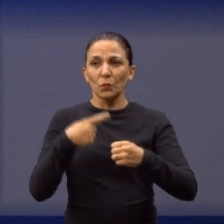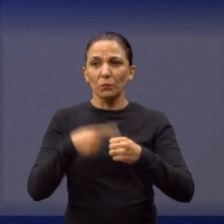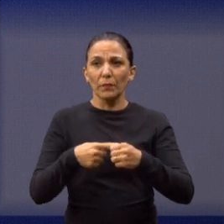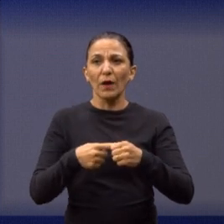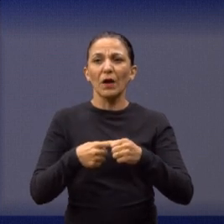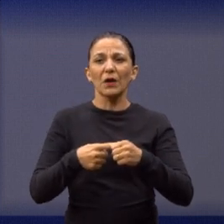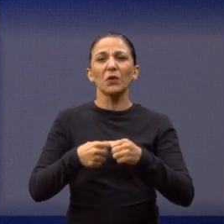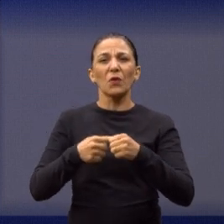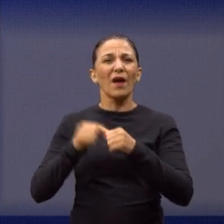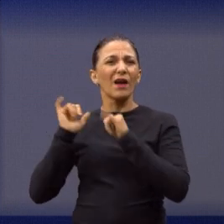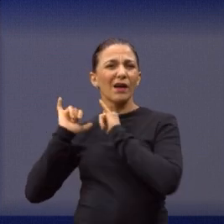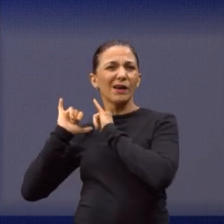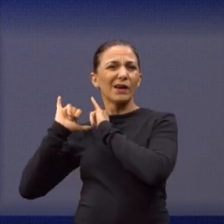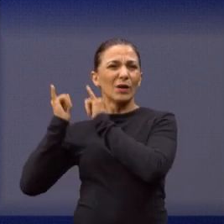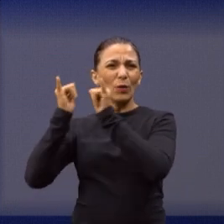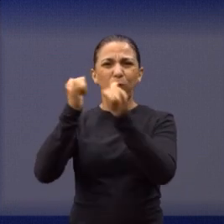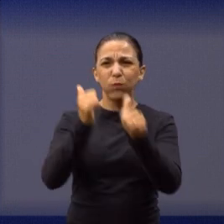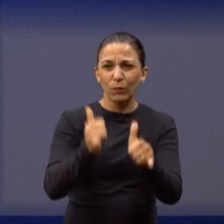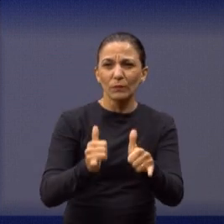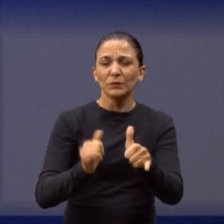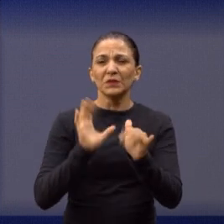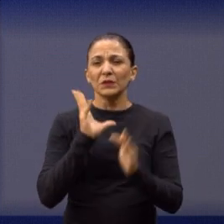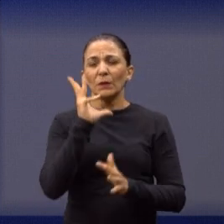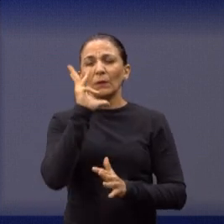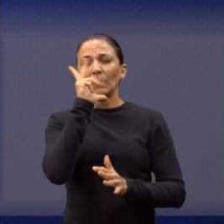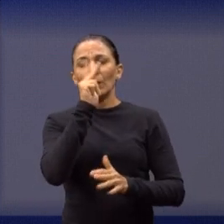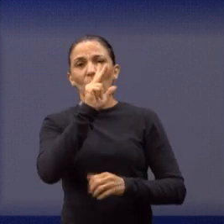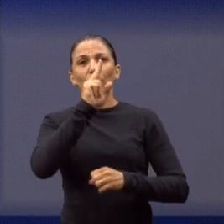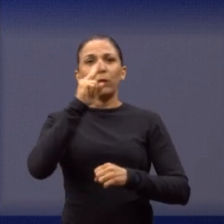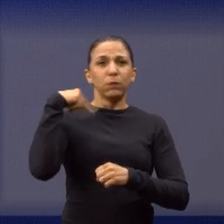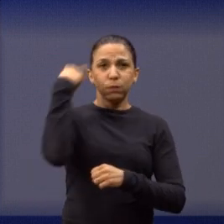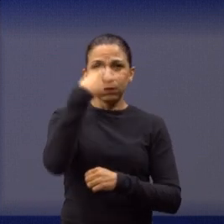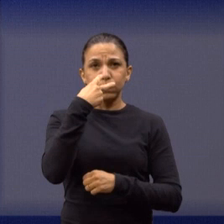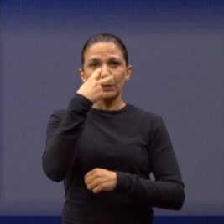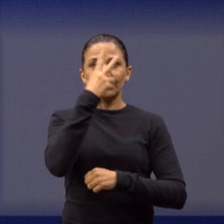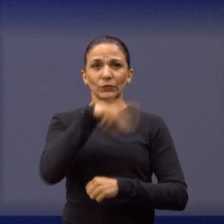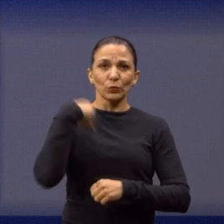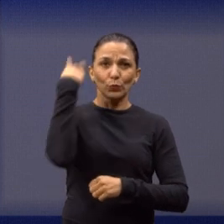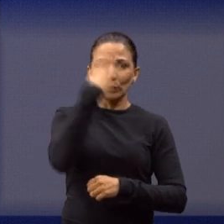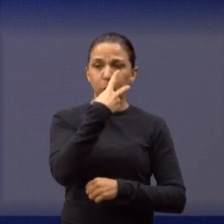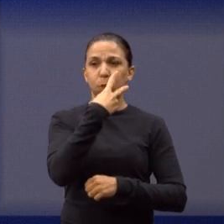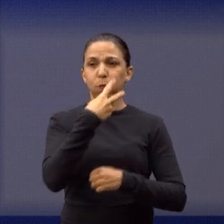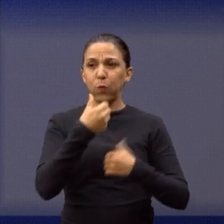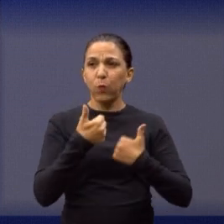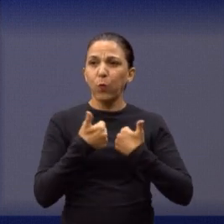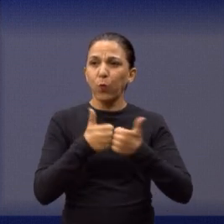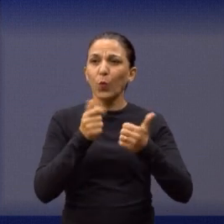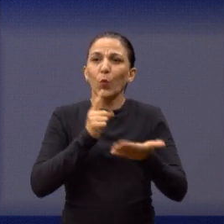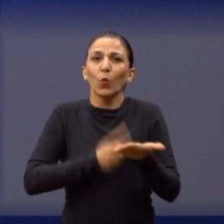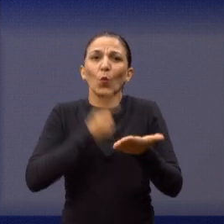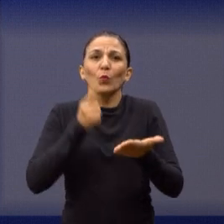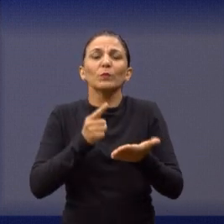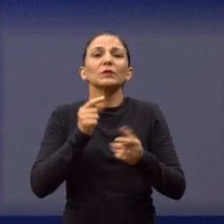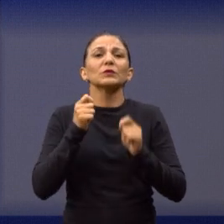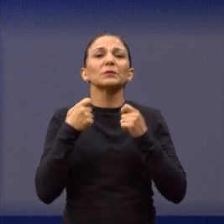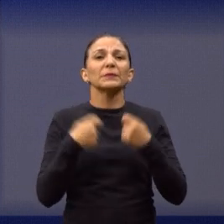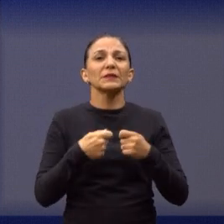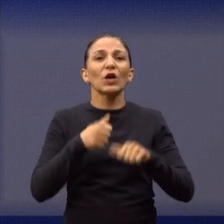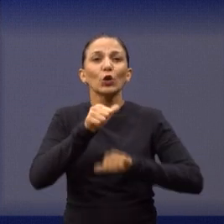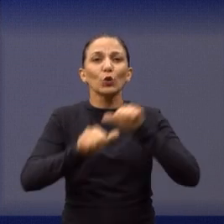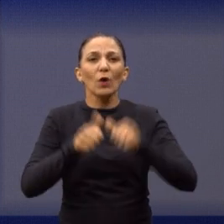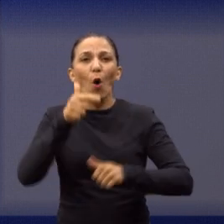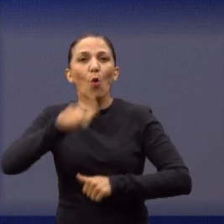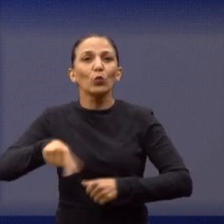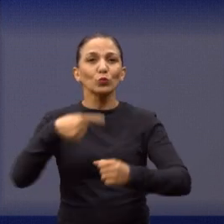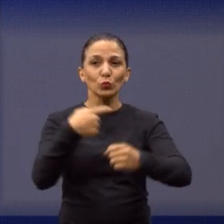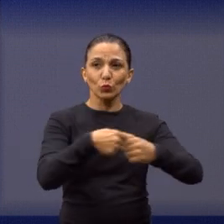lenda, raramente ele passa, demora muito, ele passa de 2 em 2 horas, quem vai pegar o ônibus para algum compromisso tem que pegar o América ou o Parque São